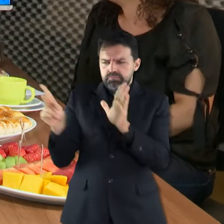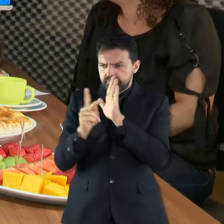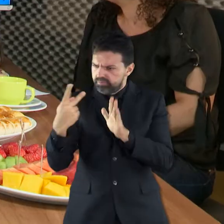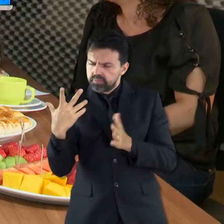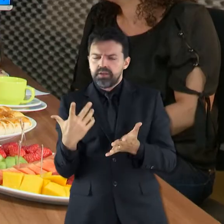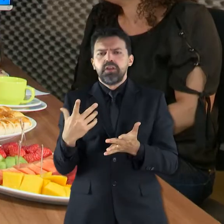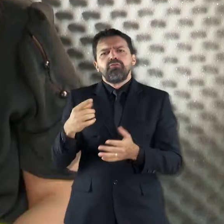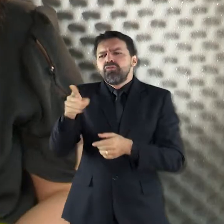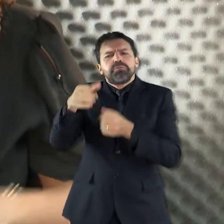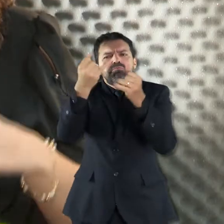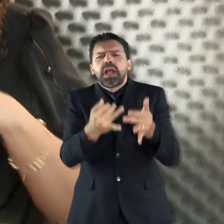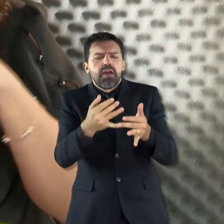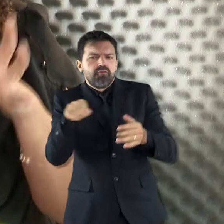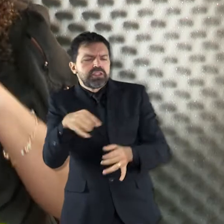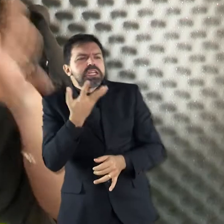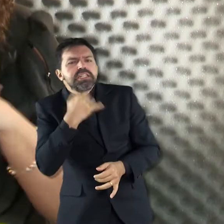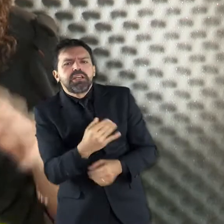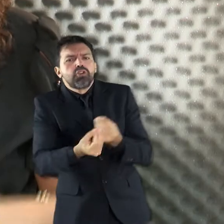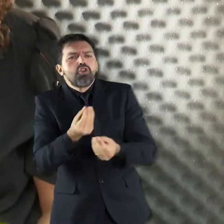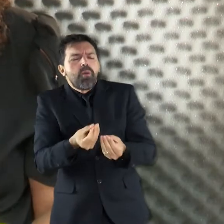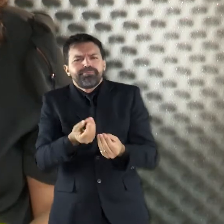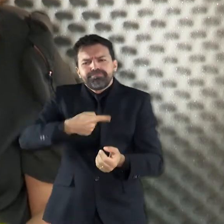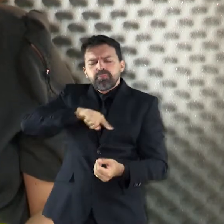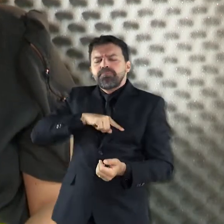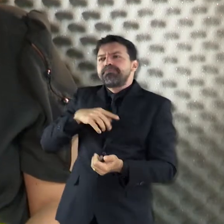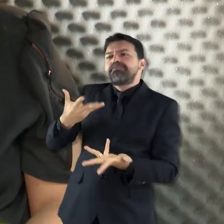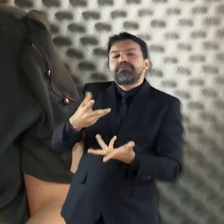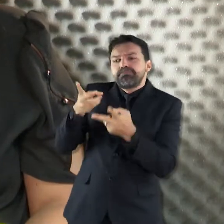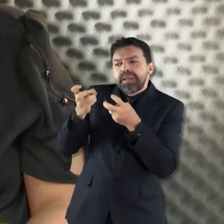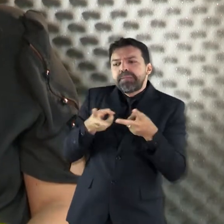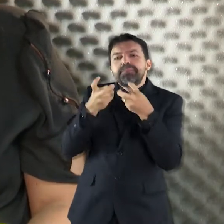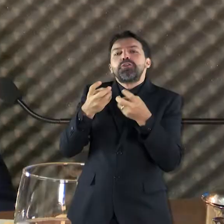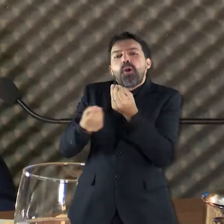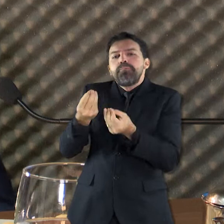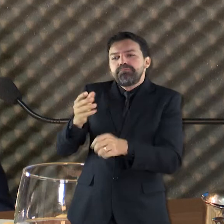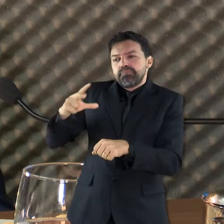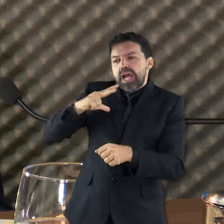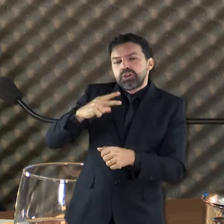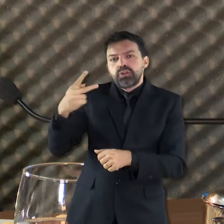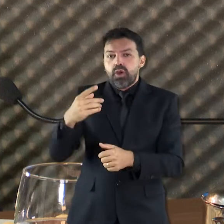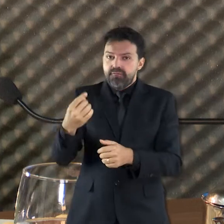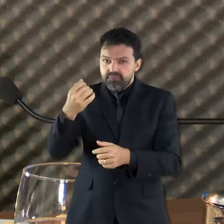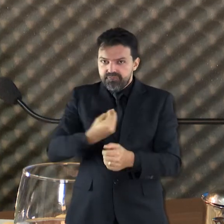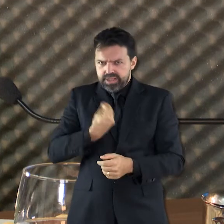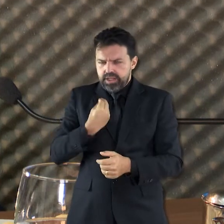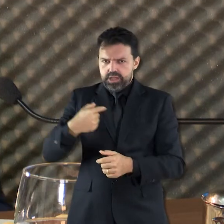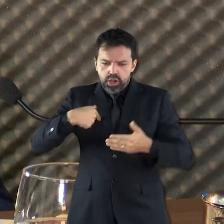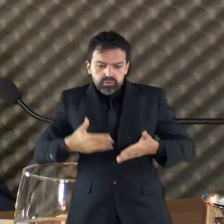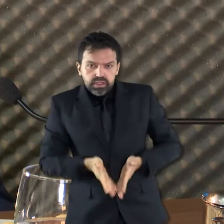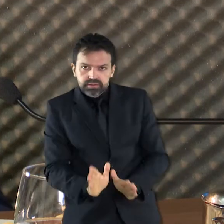era a sua infância, assim, só pra gente ter esse gostinho, assim, de entrar um pouco na sua vida. Eu nasci em Manaus, minha mãe